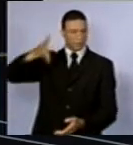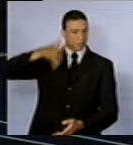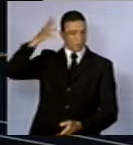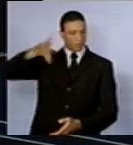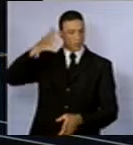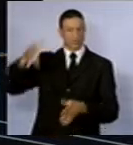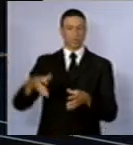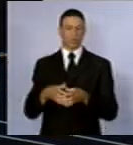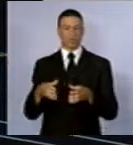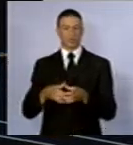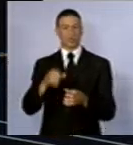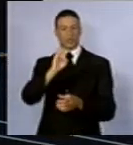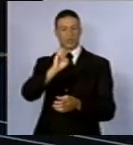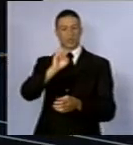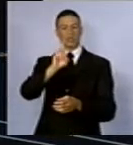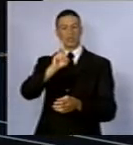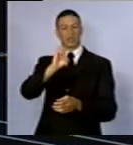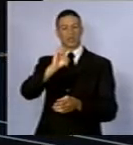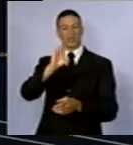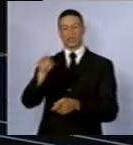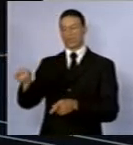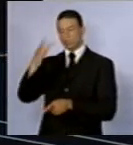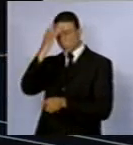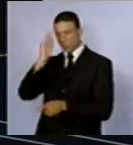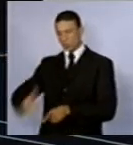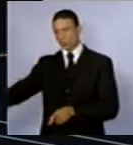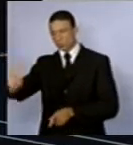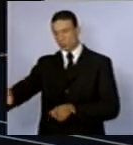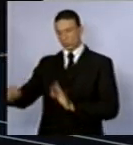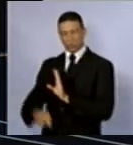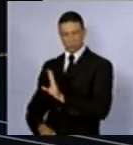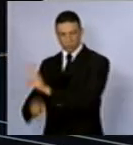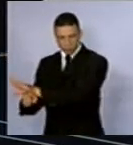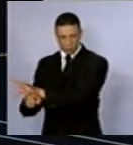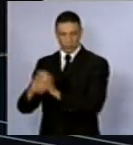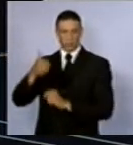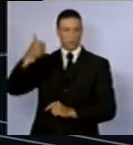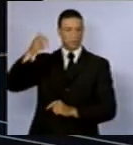Instituto Brasileiro de Defesa do Consumidor também por 15